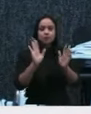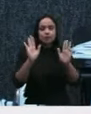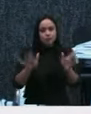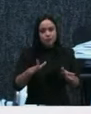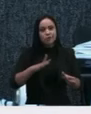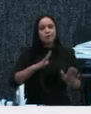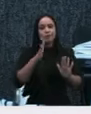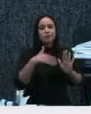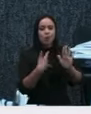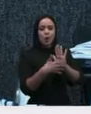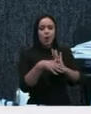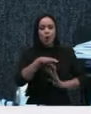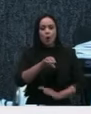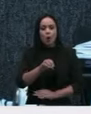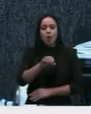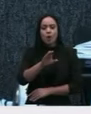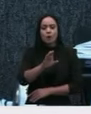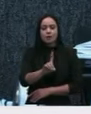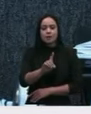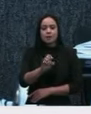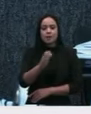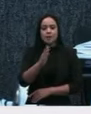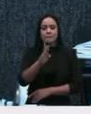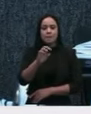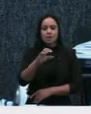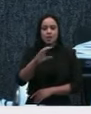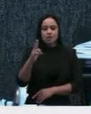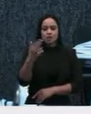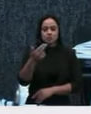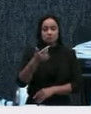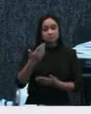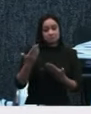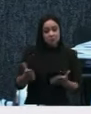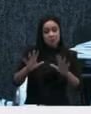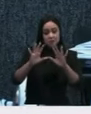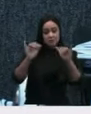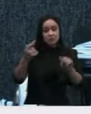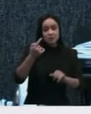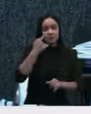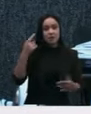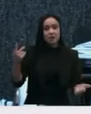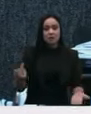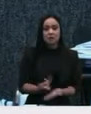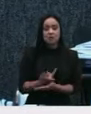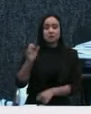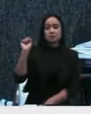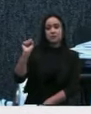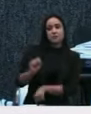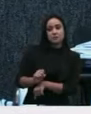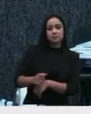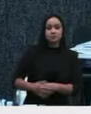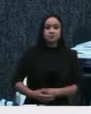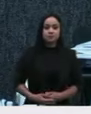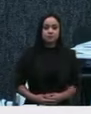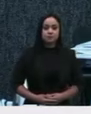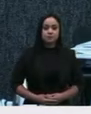planilha da Ode e portanto o tribunal considerou que esse era o caso de suspeição